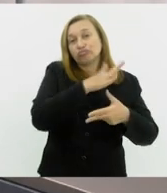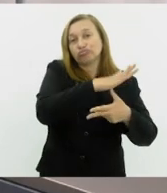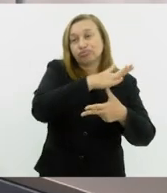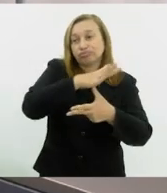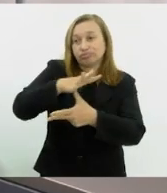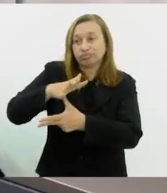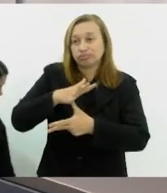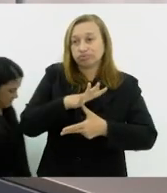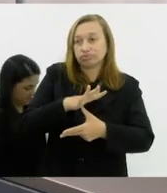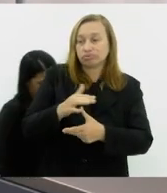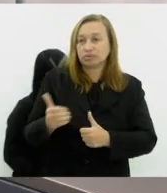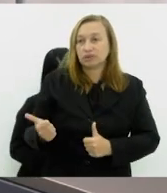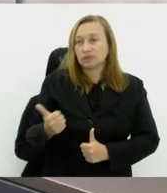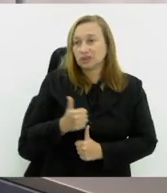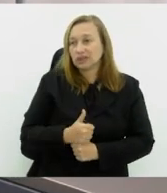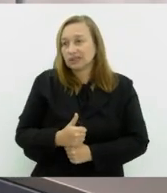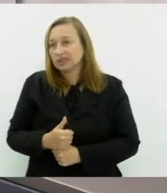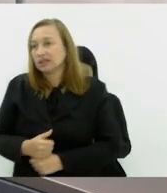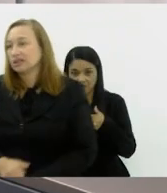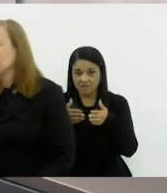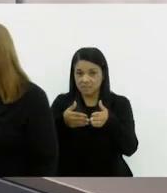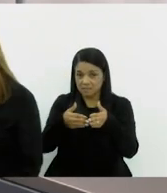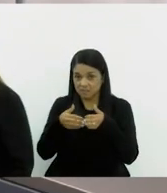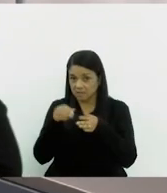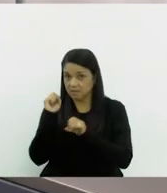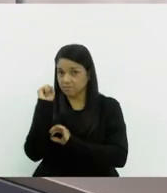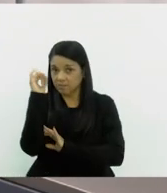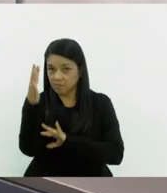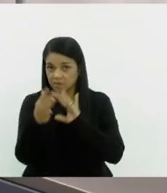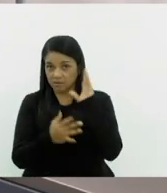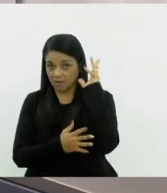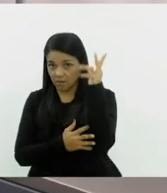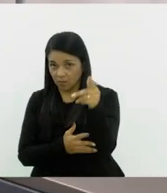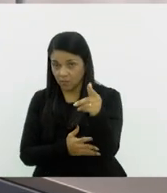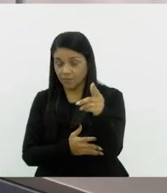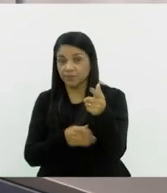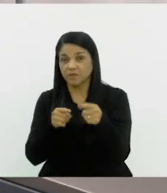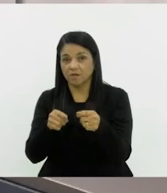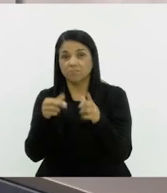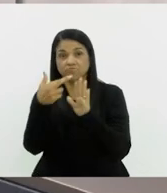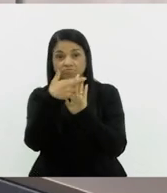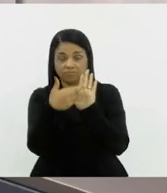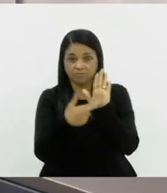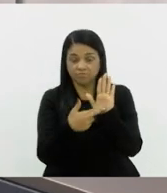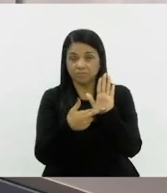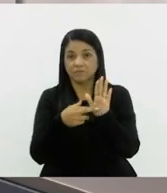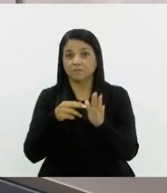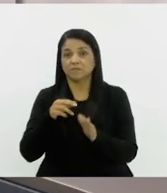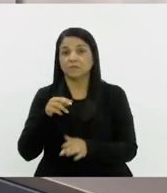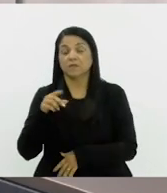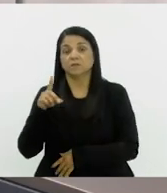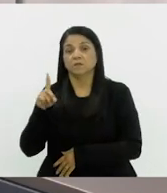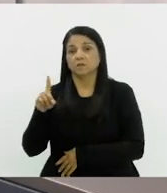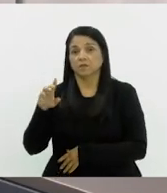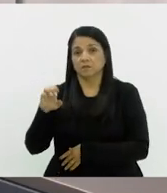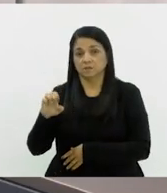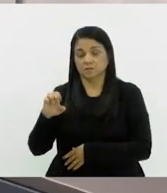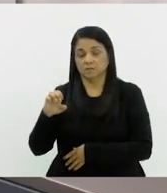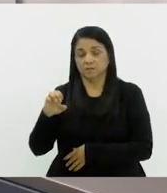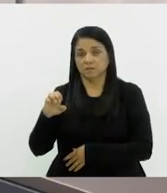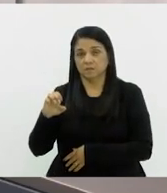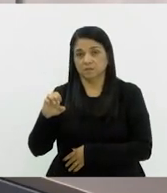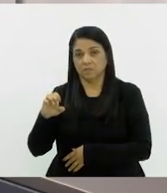né? Licenciamento ambiental, né? O que há então é essa regulação da ANAC, do DSEA, e